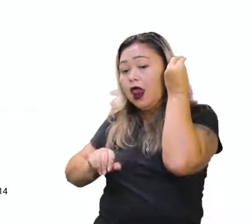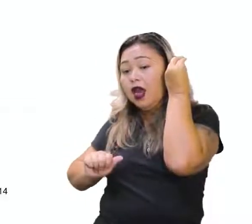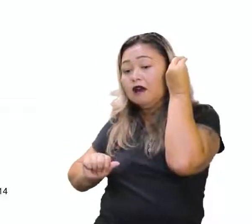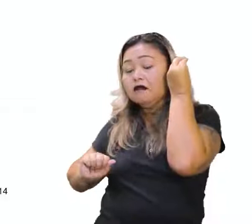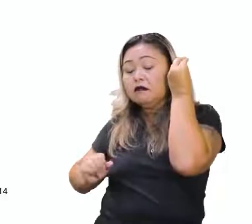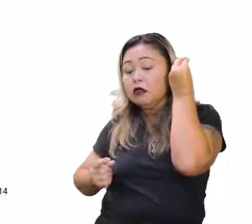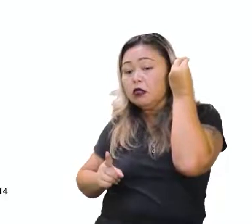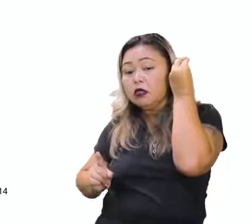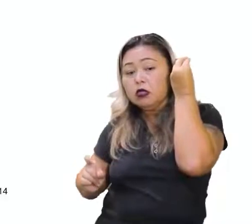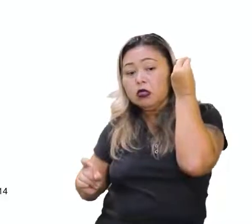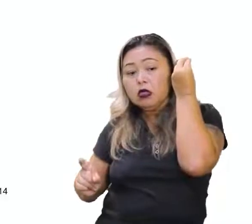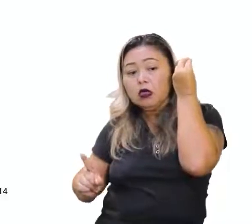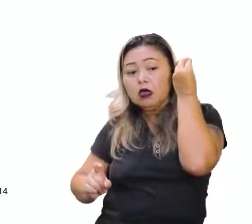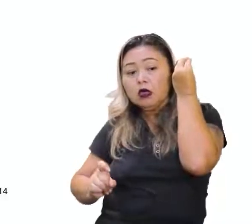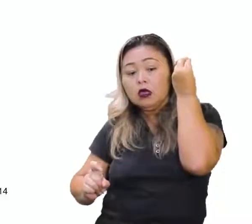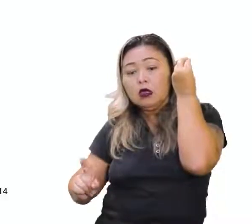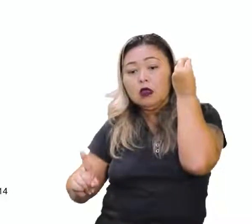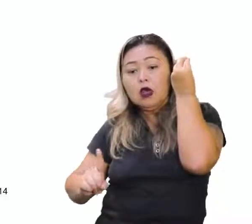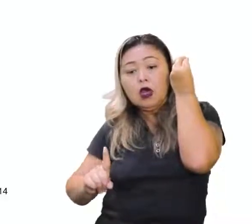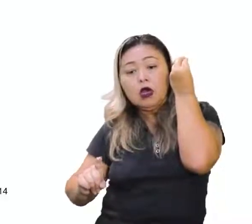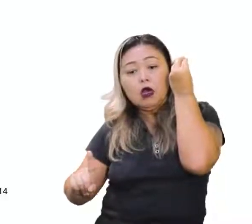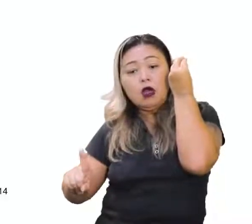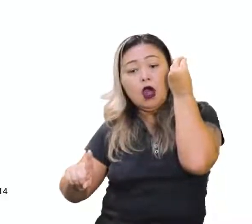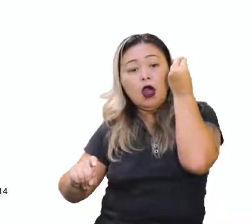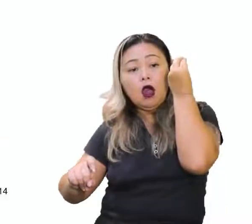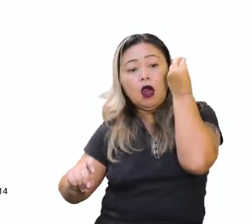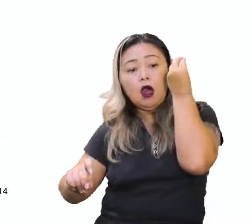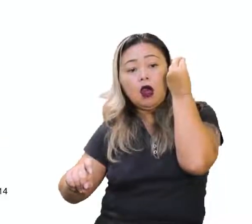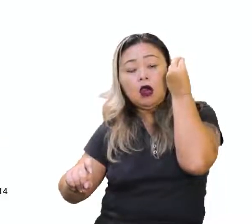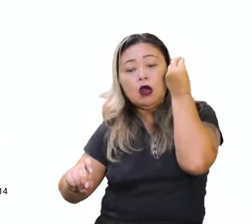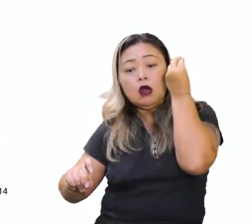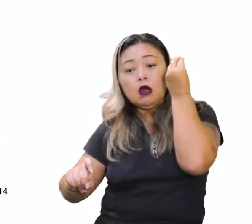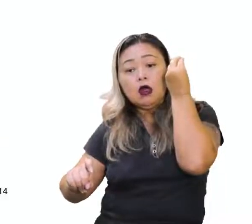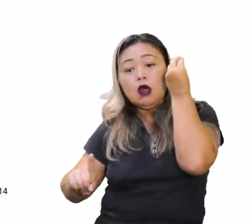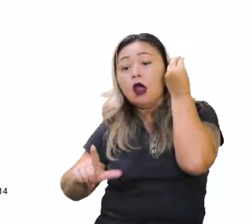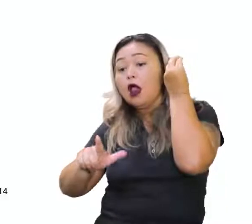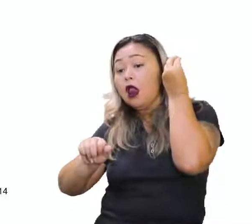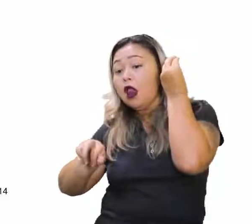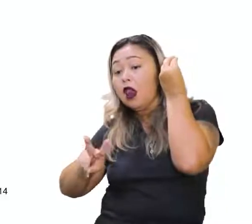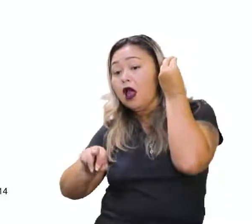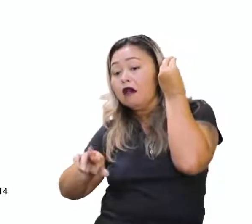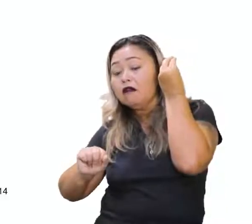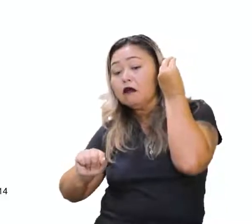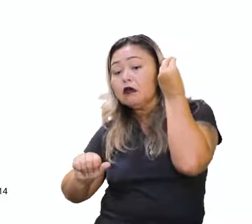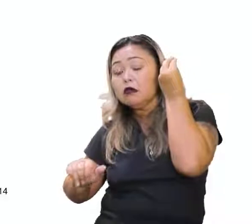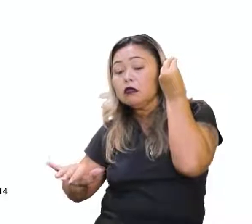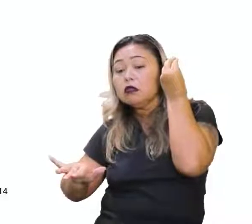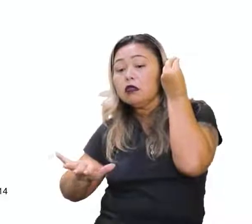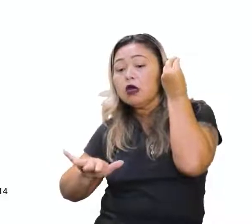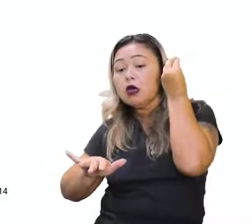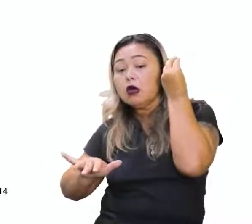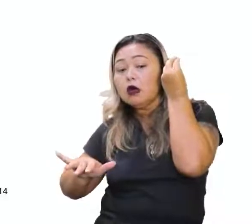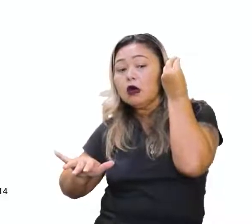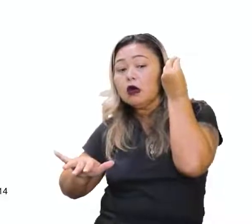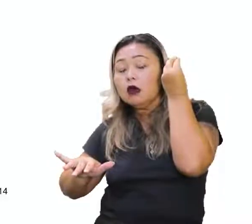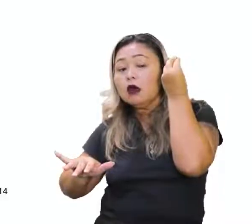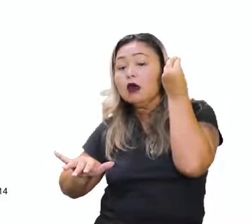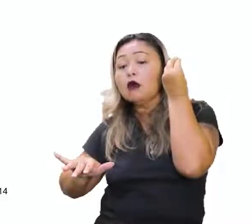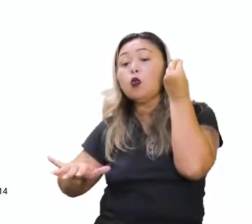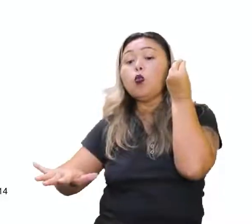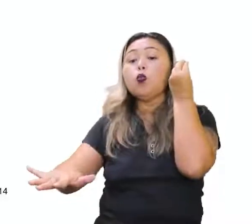né, sai, ocorre então a saída dessa larva e ela fica ali